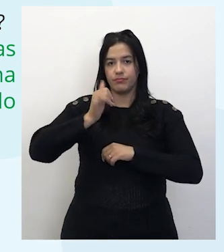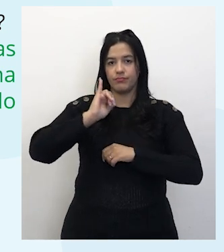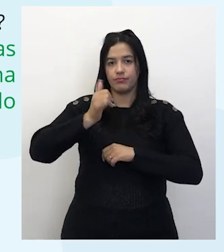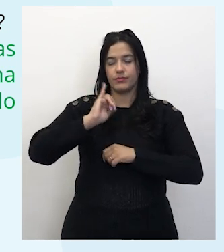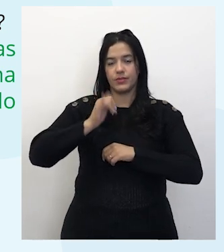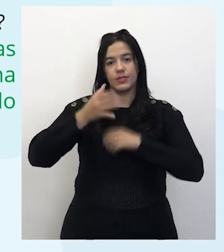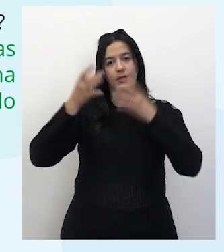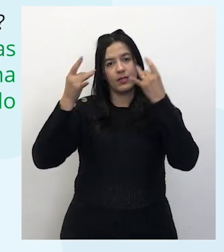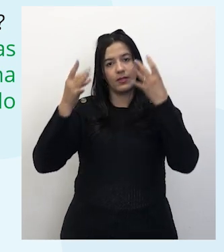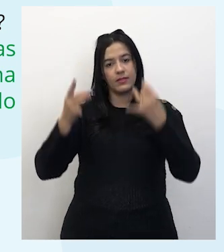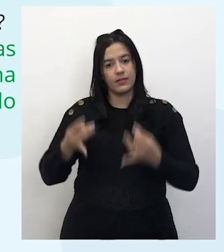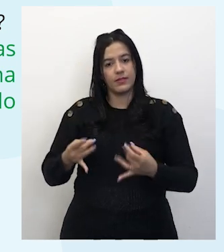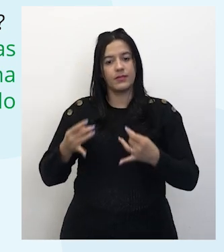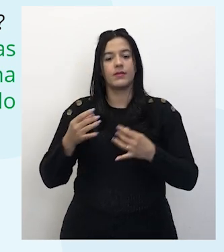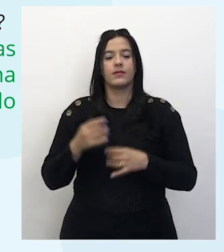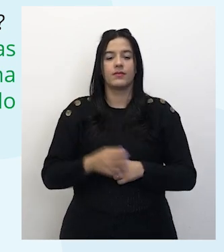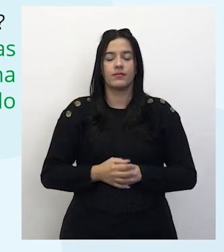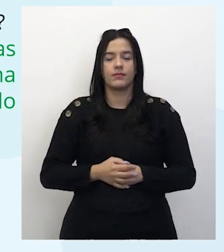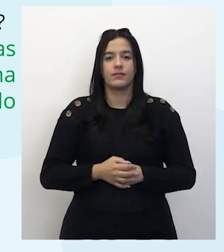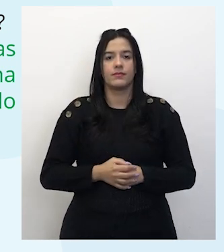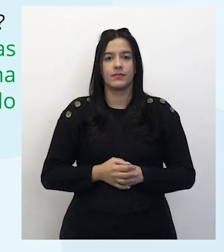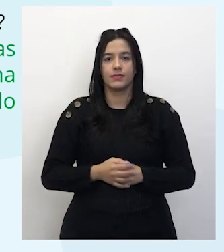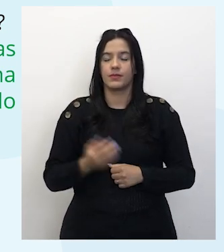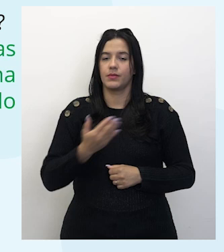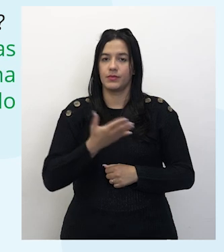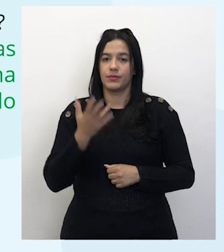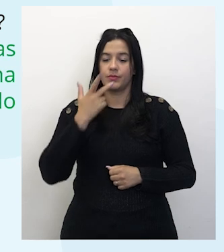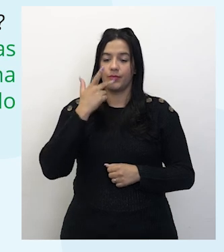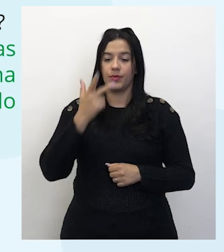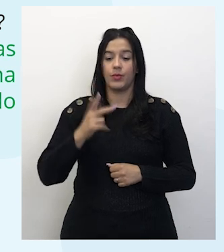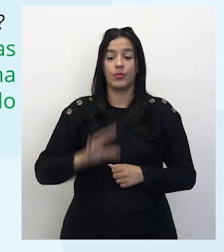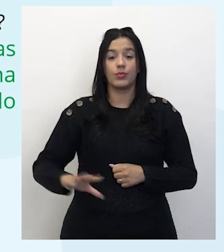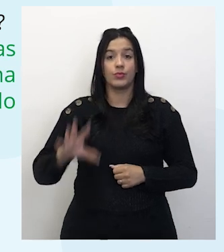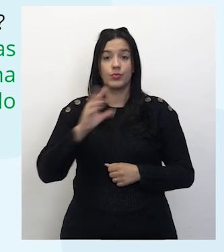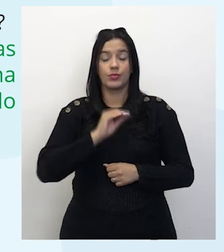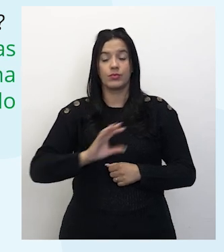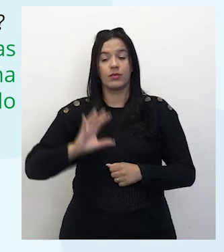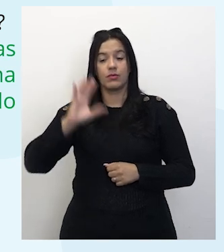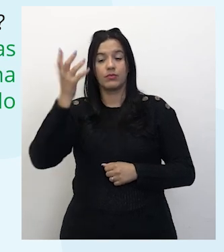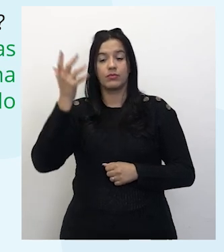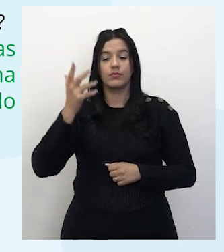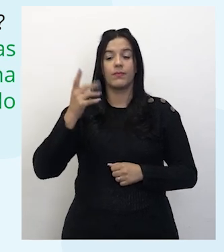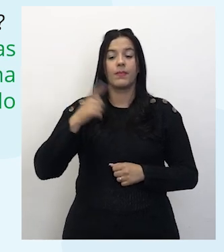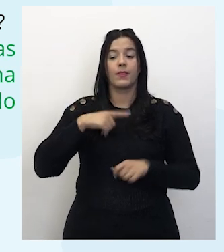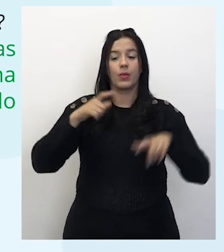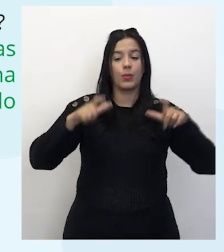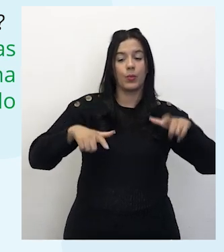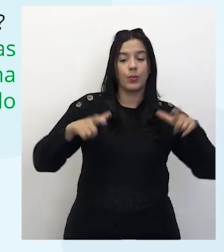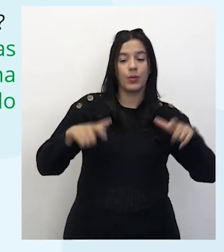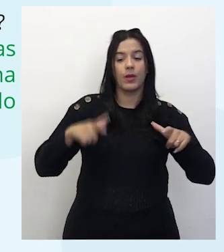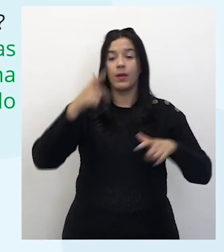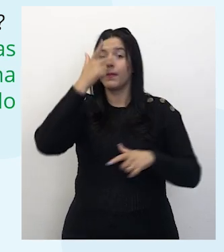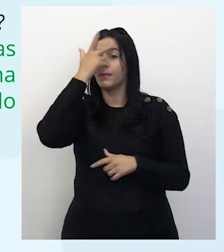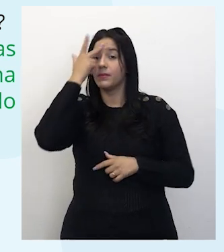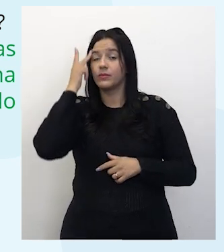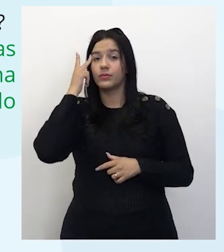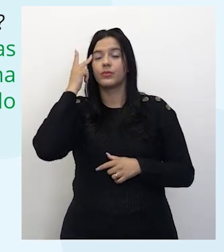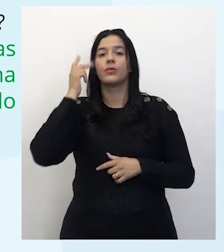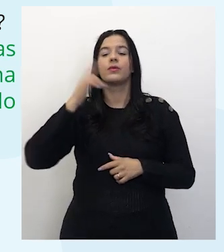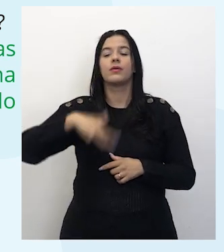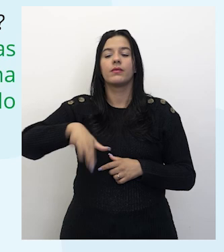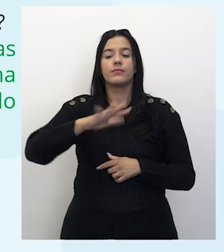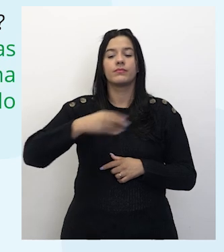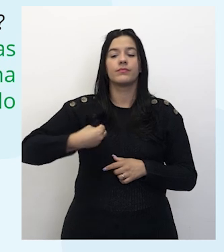bem descritiva, né? A gente comentou isso. Então, vai descrevendo toda a situação, o espaço, as pessoas que ali estão,